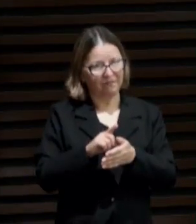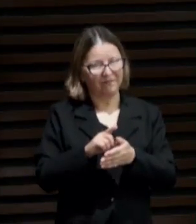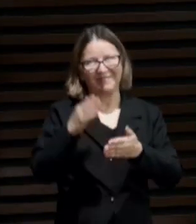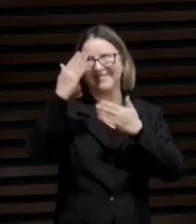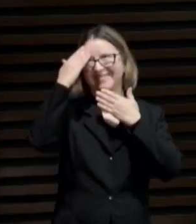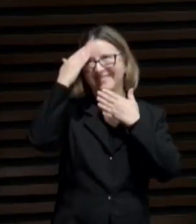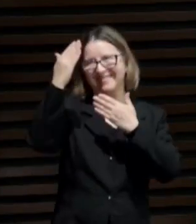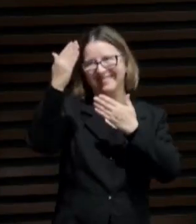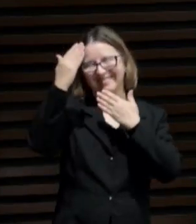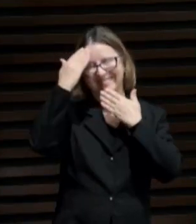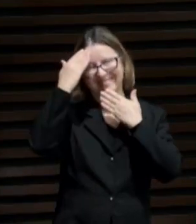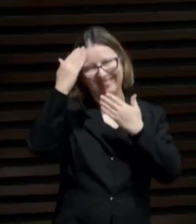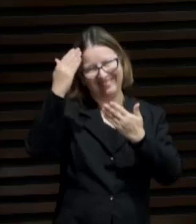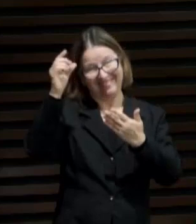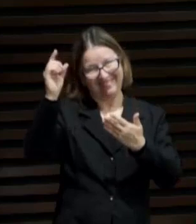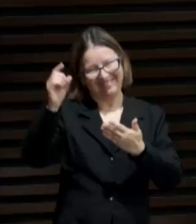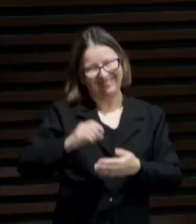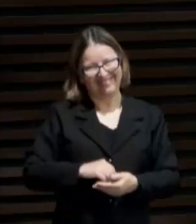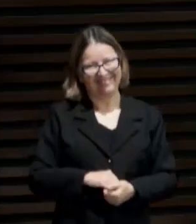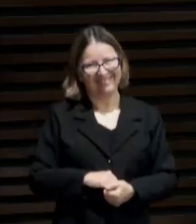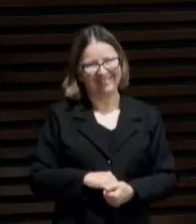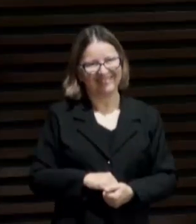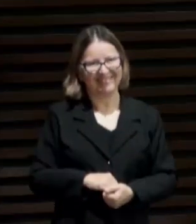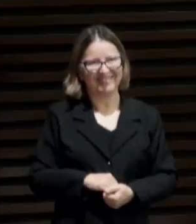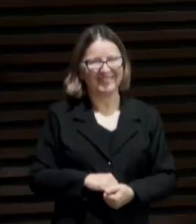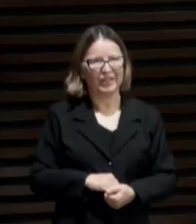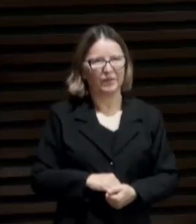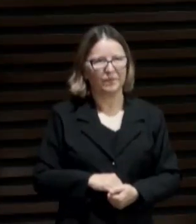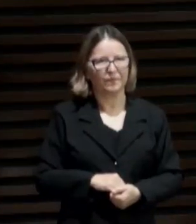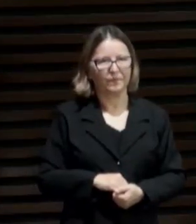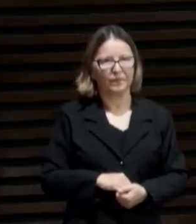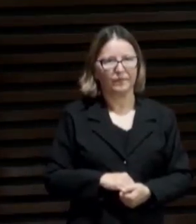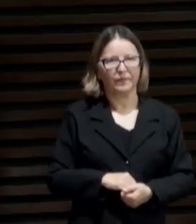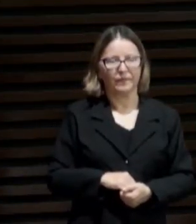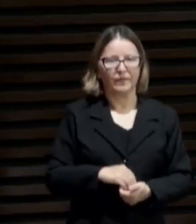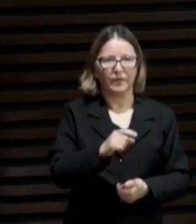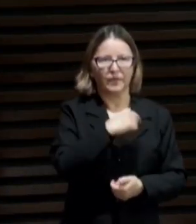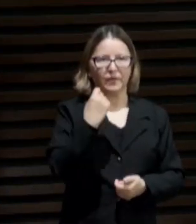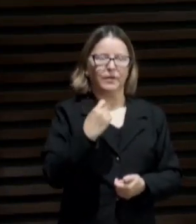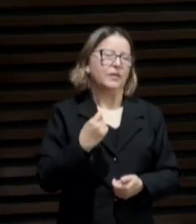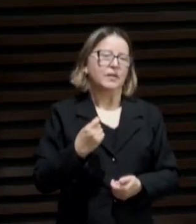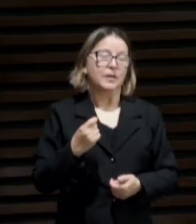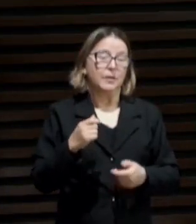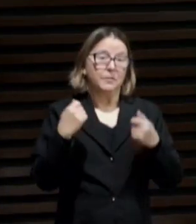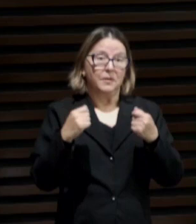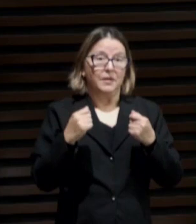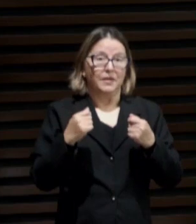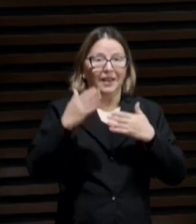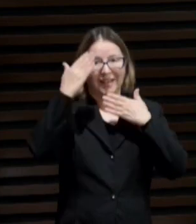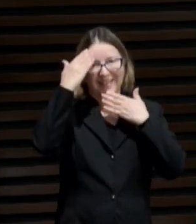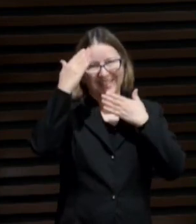de graças. Ação de graça, meu irmão. A nossa boca precisa louvar e agradecer a Deus